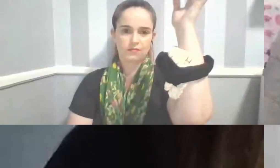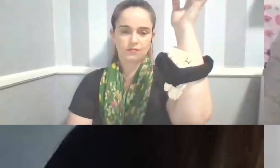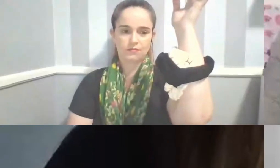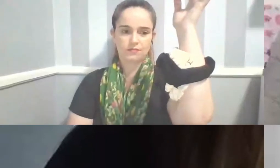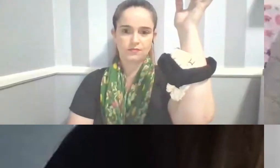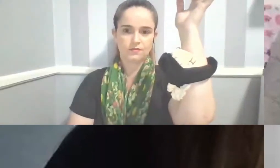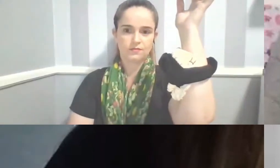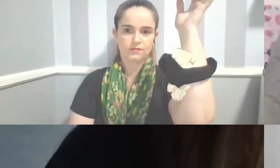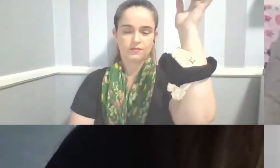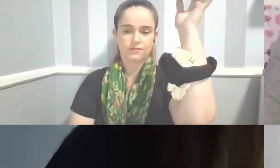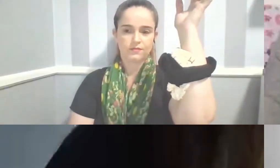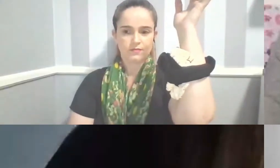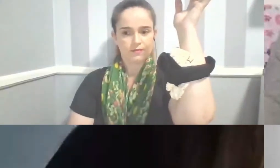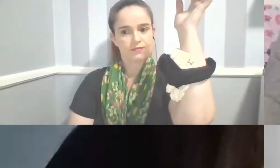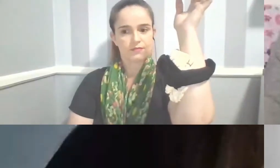Pô,